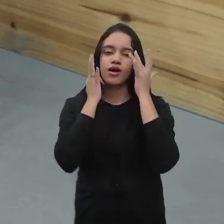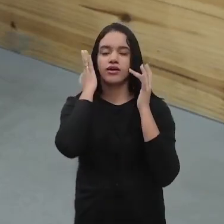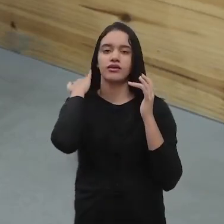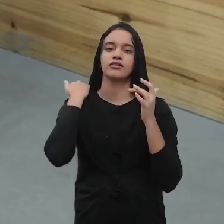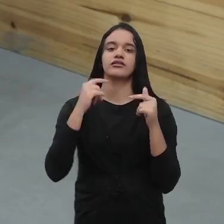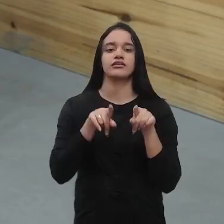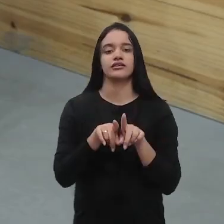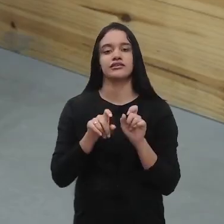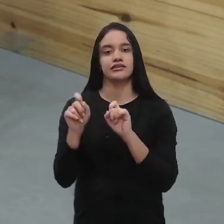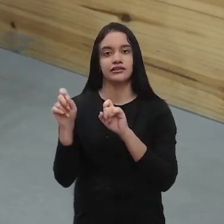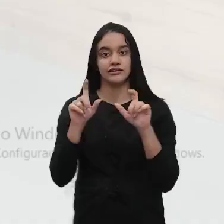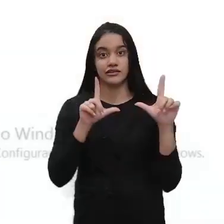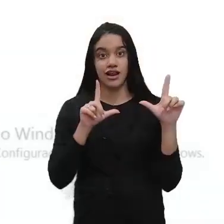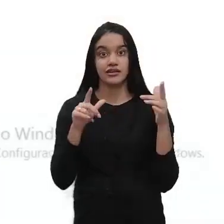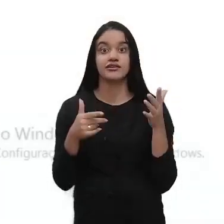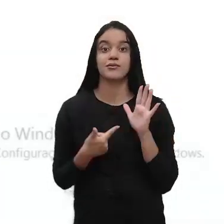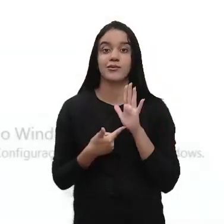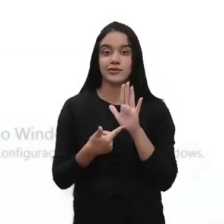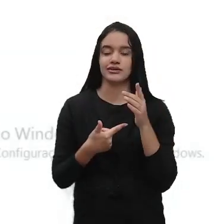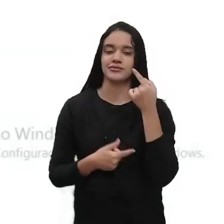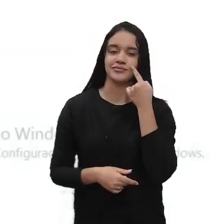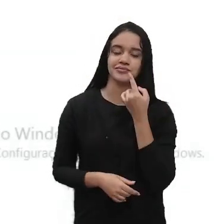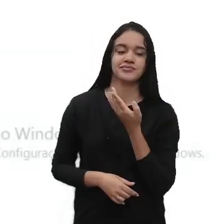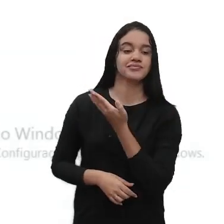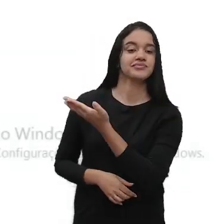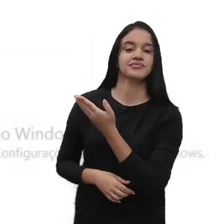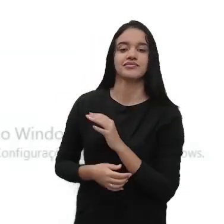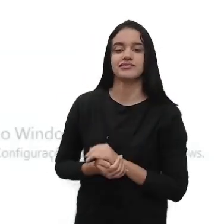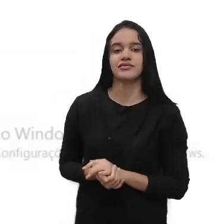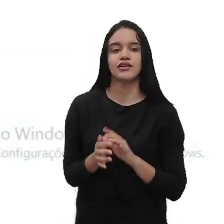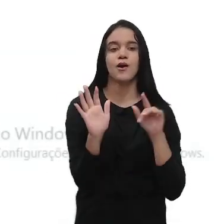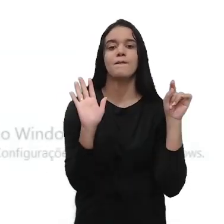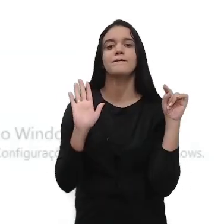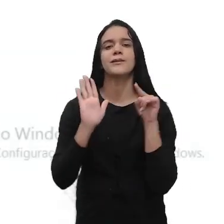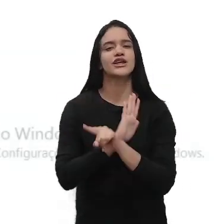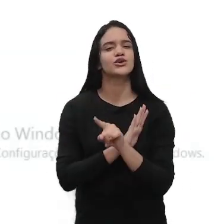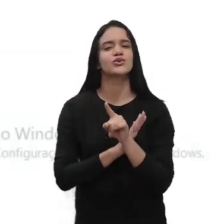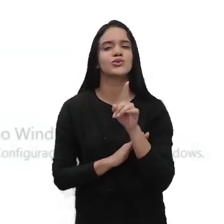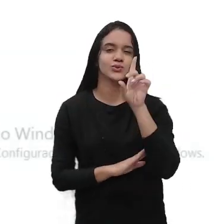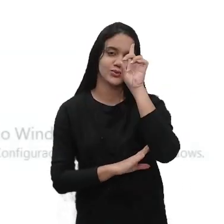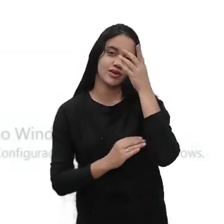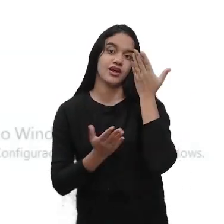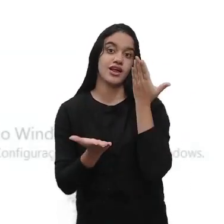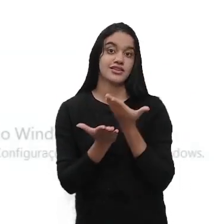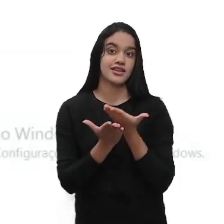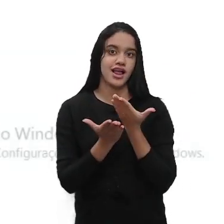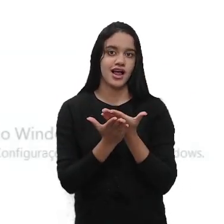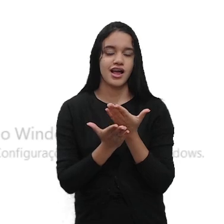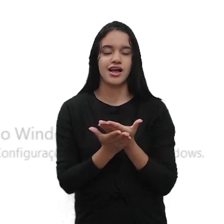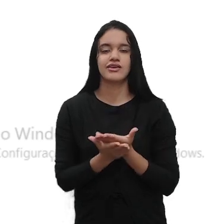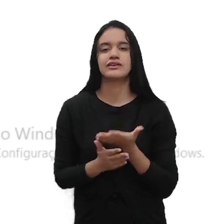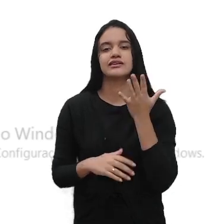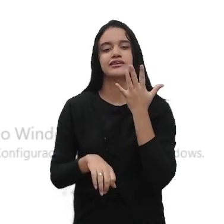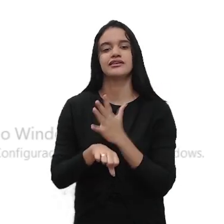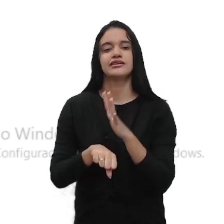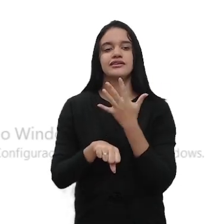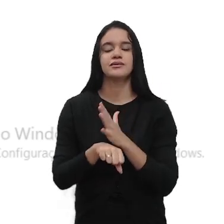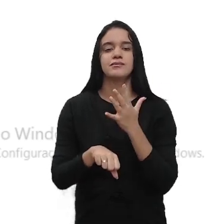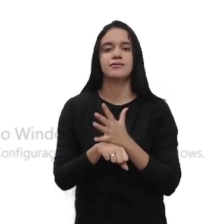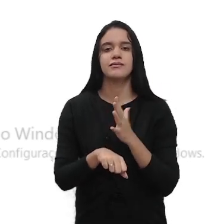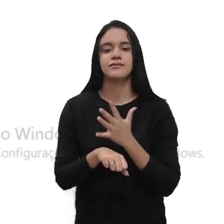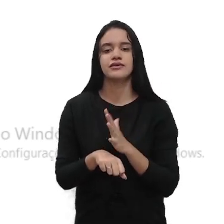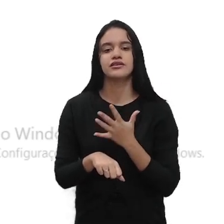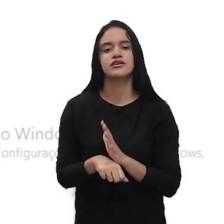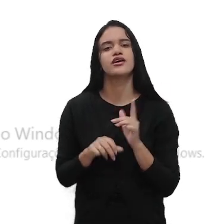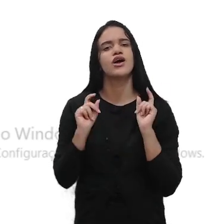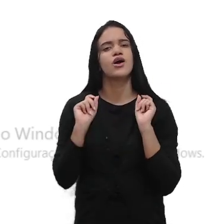esse slide que a gente está trazendo agora, já é a pergunta do dia, né? A pergunta da aula, que é, na prática, como tomar a decisão mais acertada,